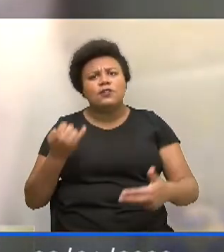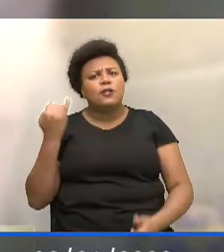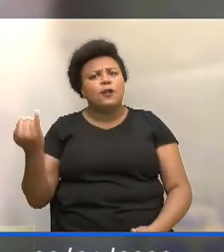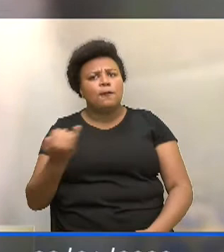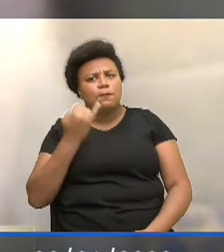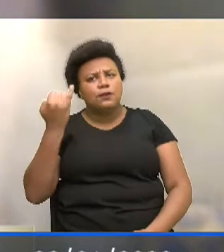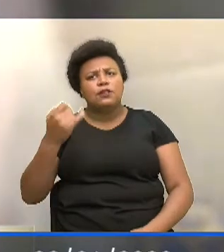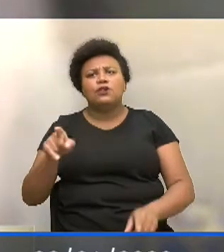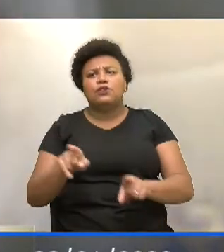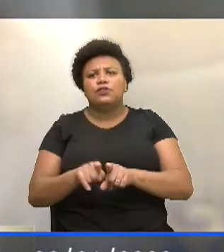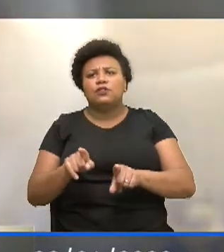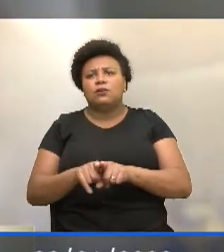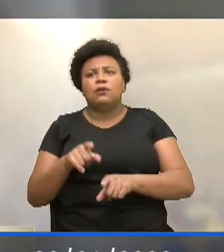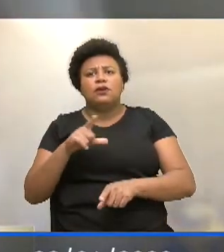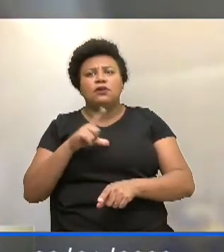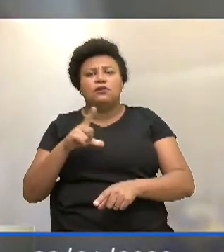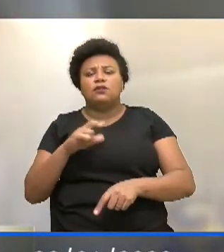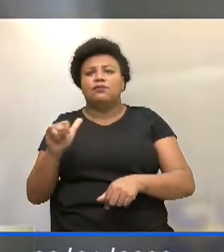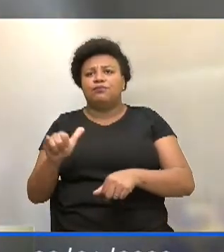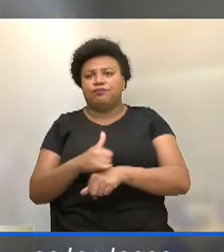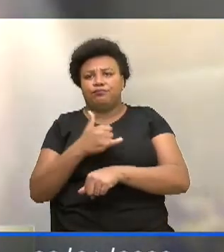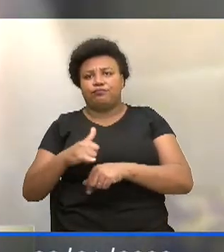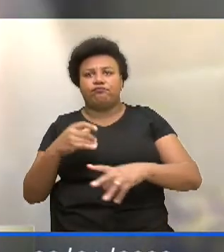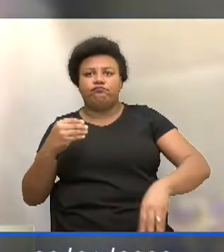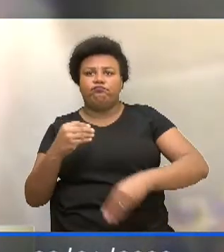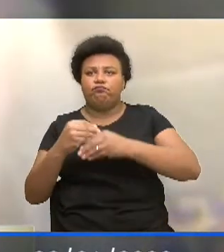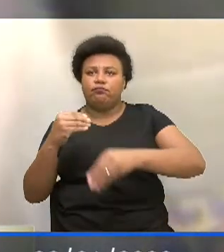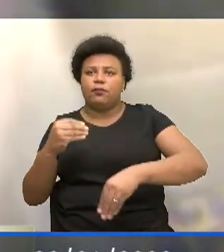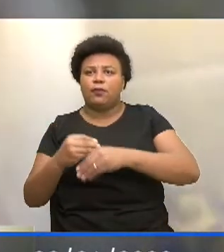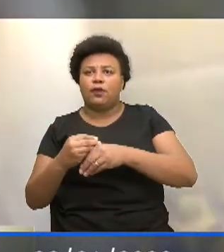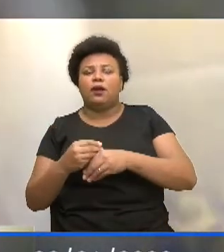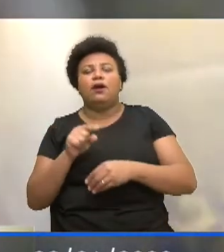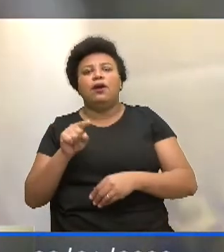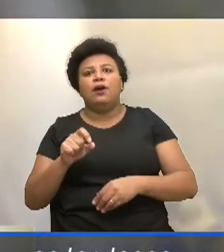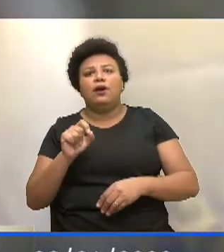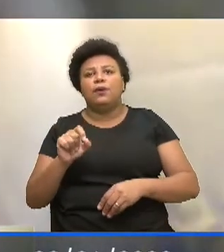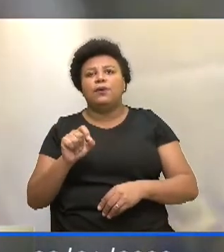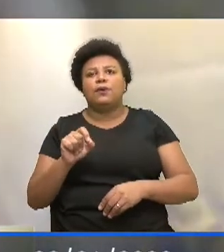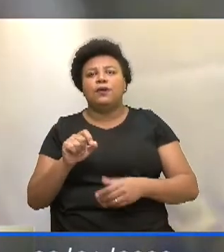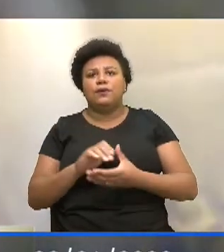poderiam ter algumas medidas à parte, com relação aos